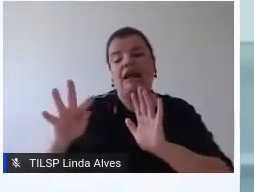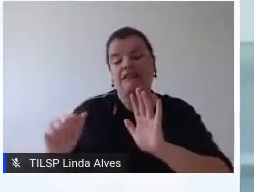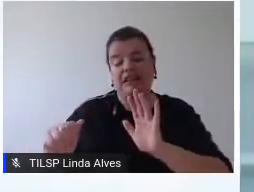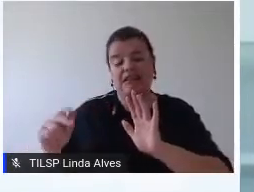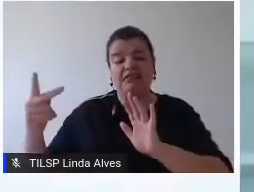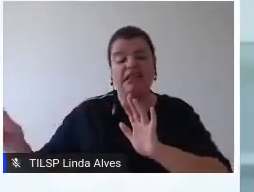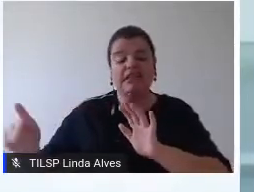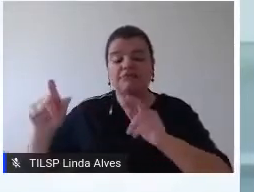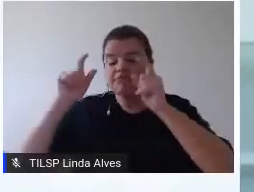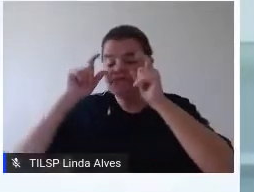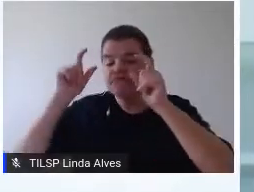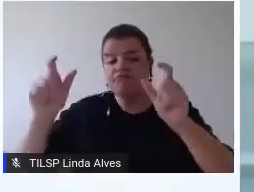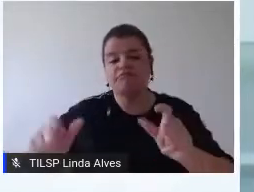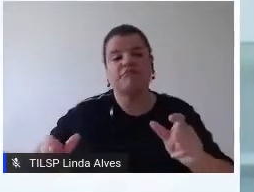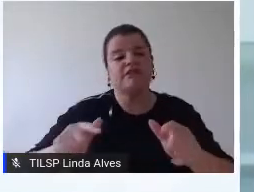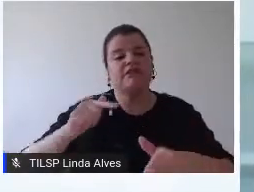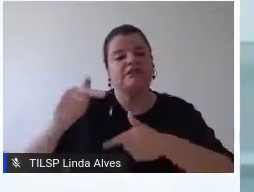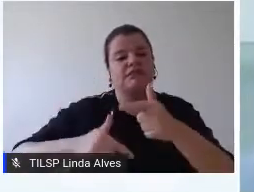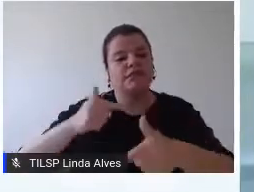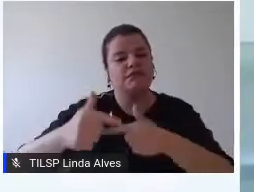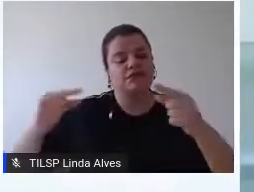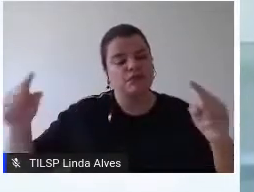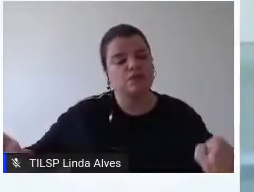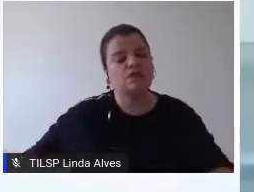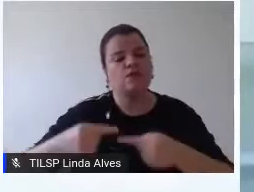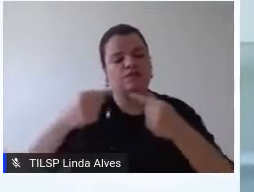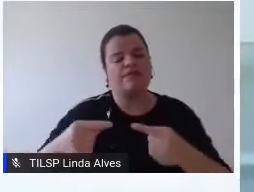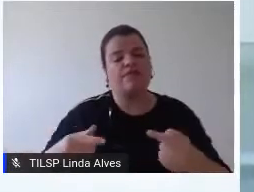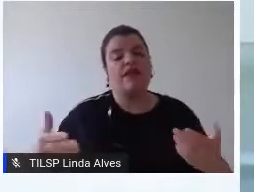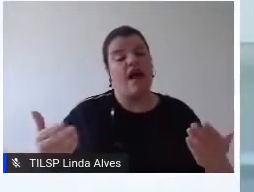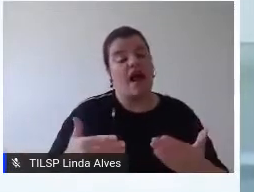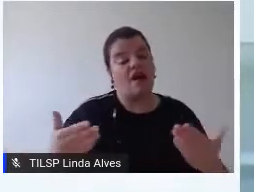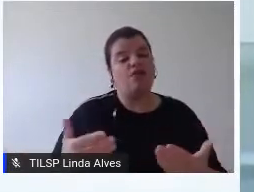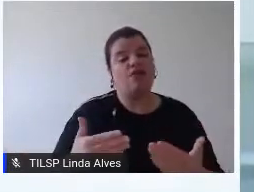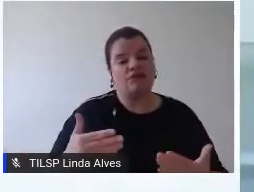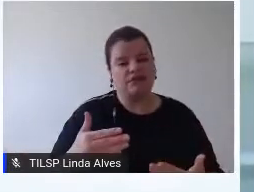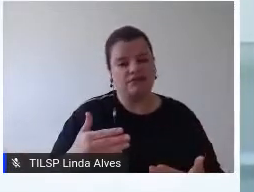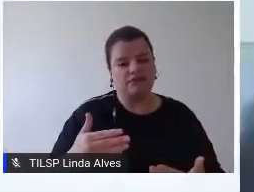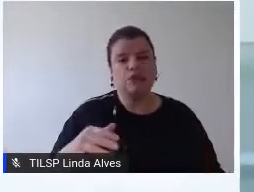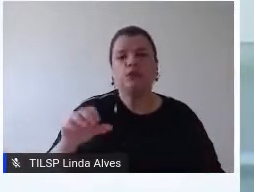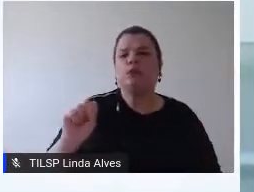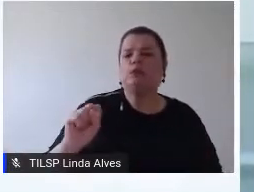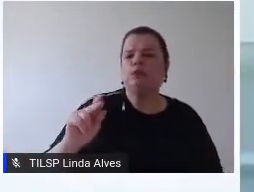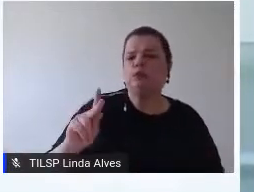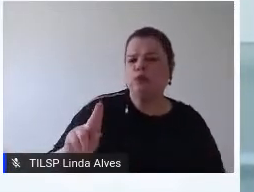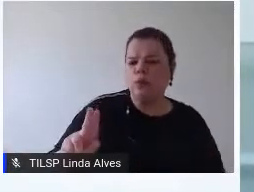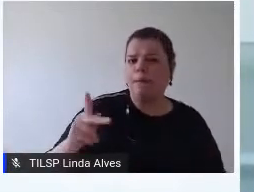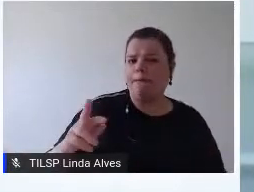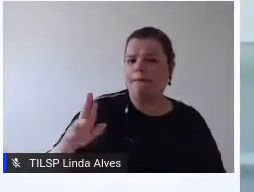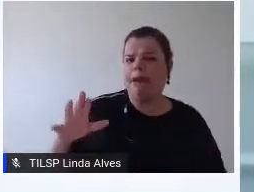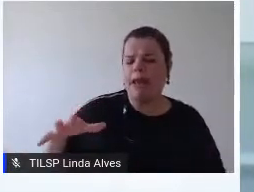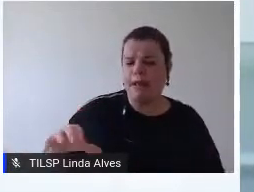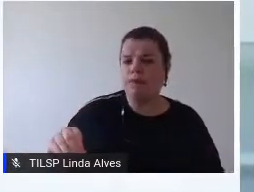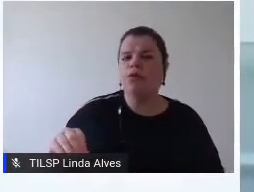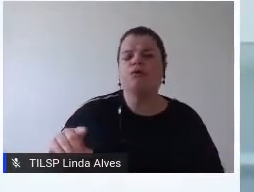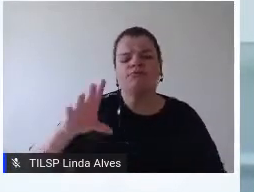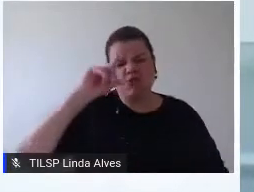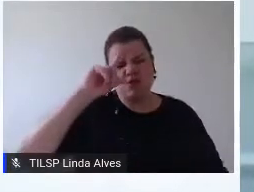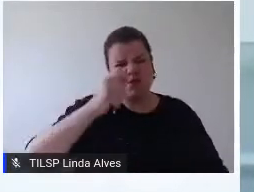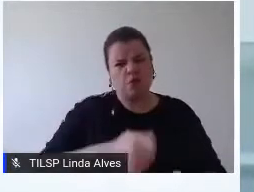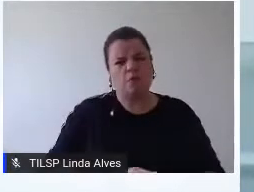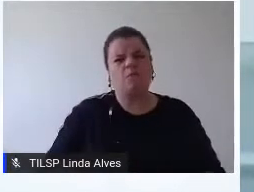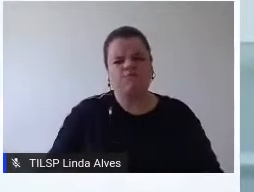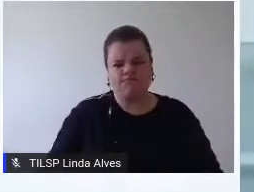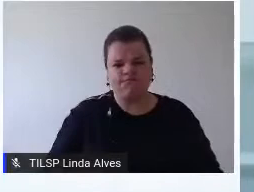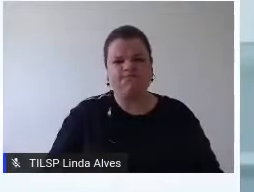dos trabalhadores, geralmente o Supremo tem votado contra. Mas agora o Supremo deu, vamos dizer assim, tomou uma decisão majoritariamente correta,